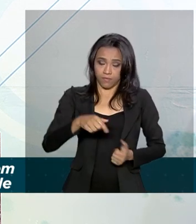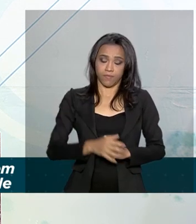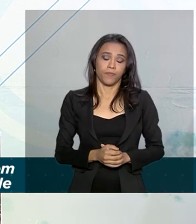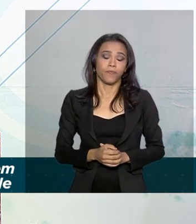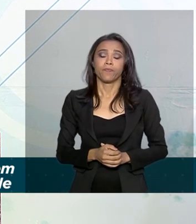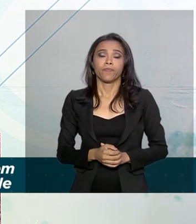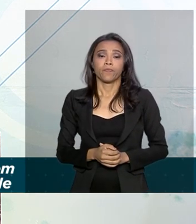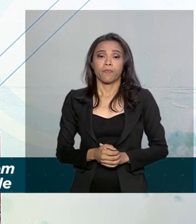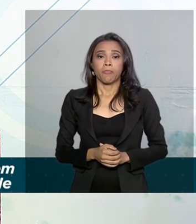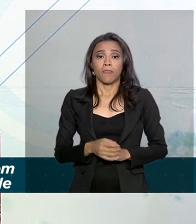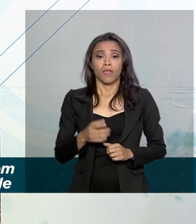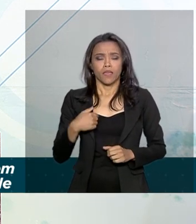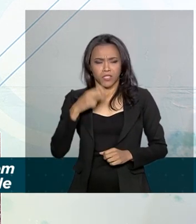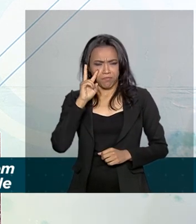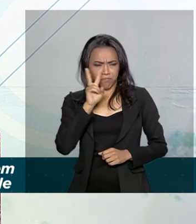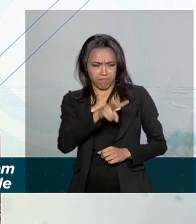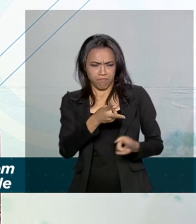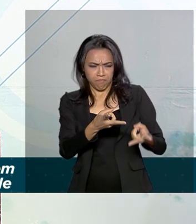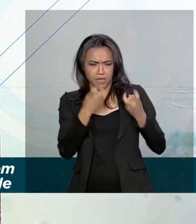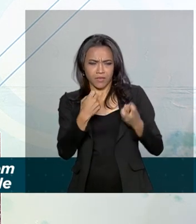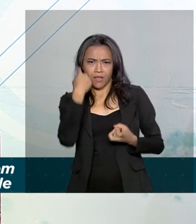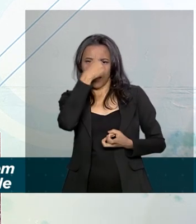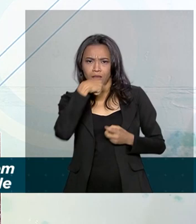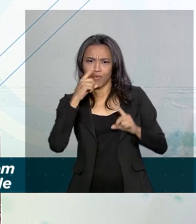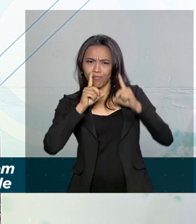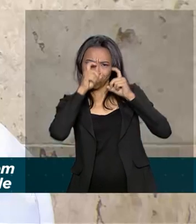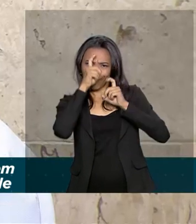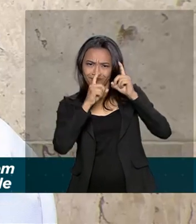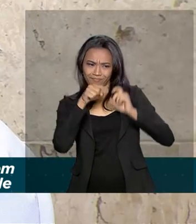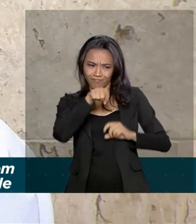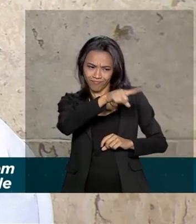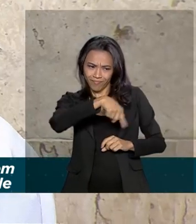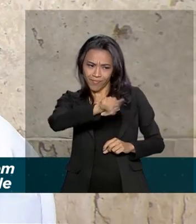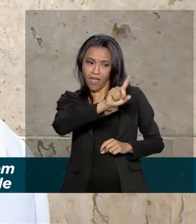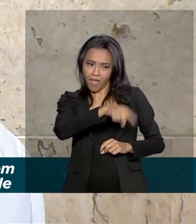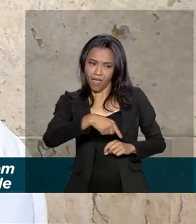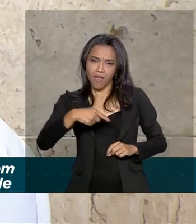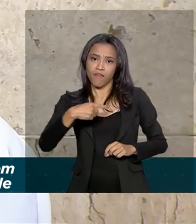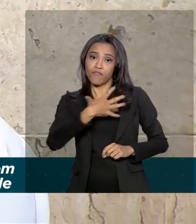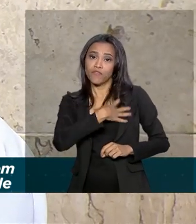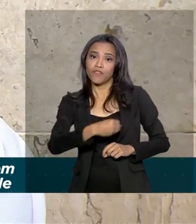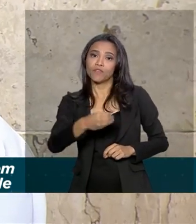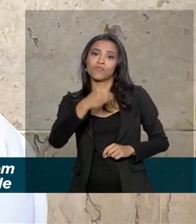E a gente nota pelo semblante da garotada que são pessoas, filhos de humildes.